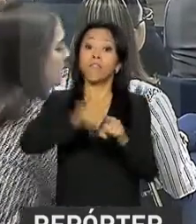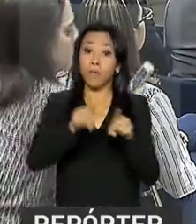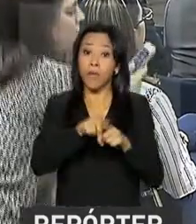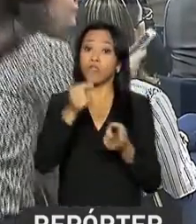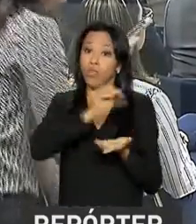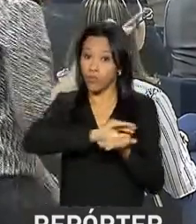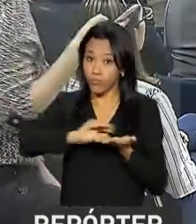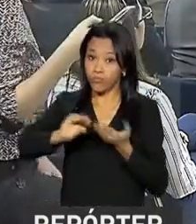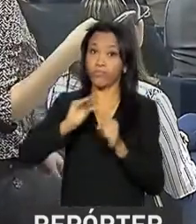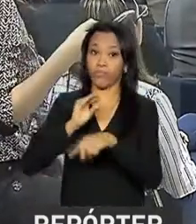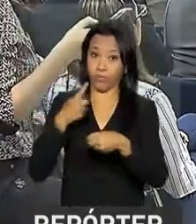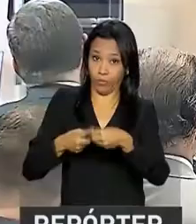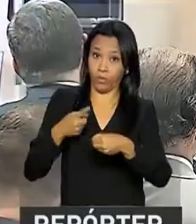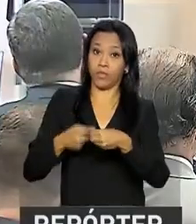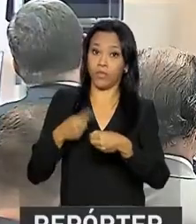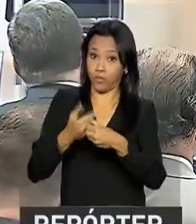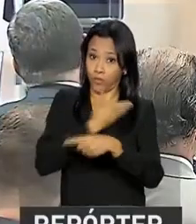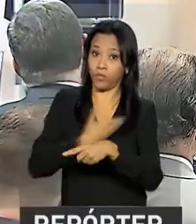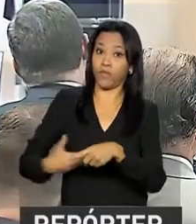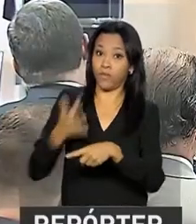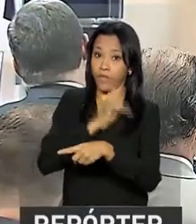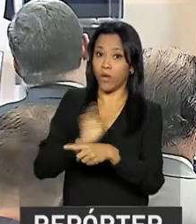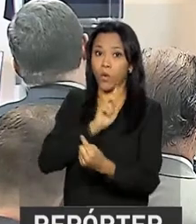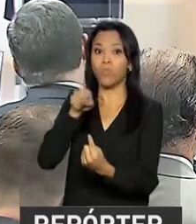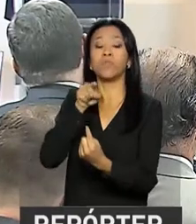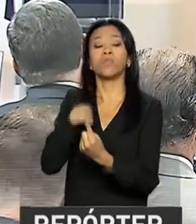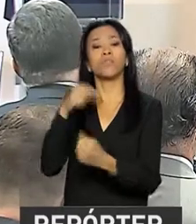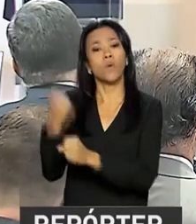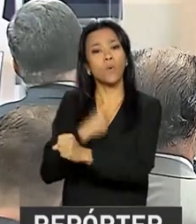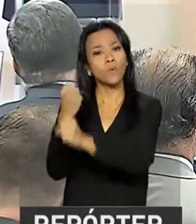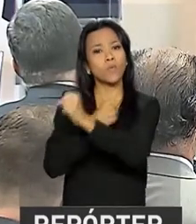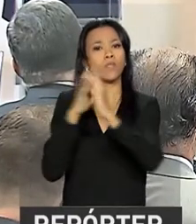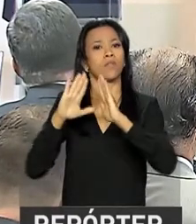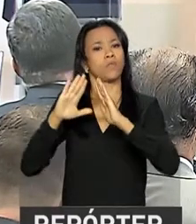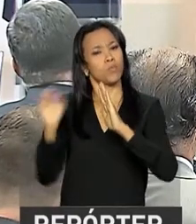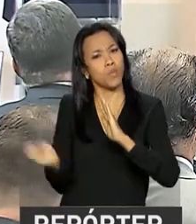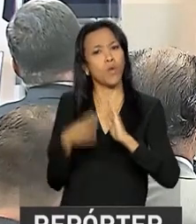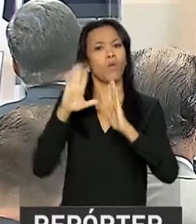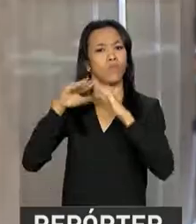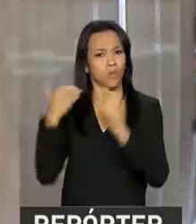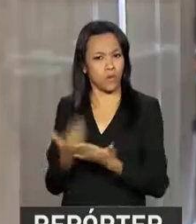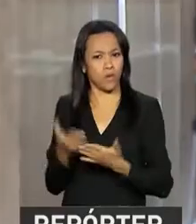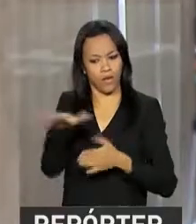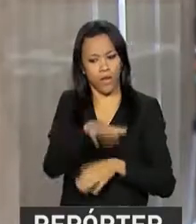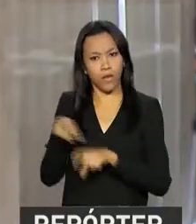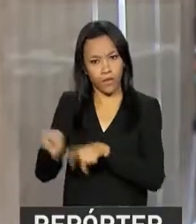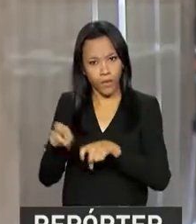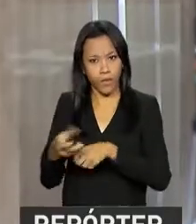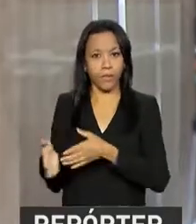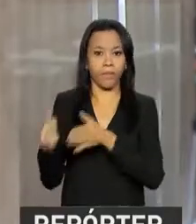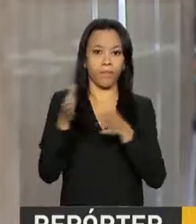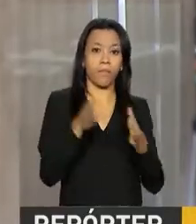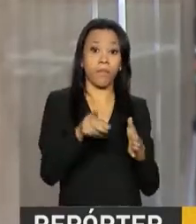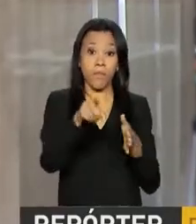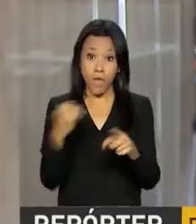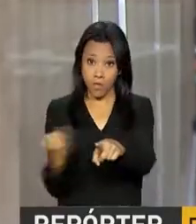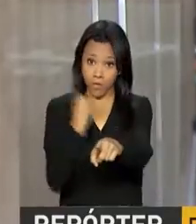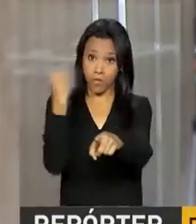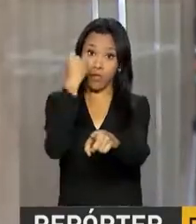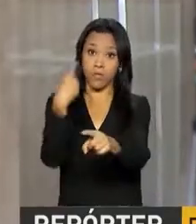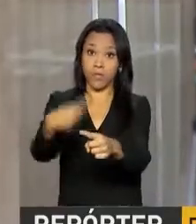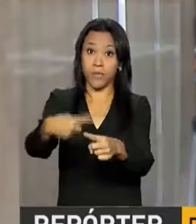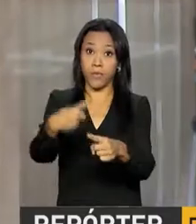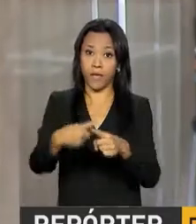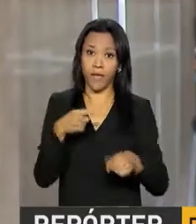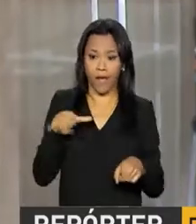com recursos do governo federal para a construção de uma nova escola na área rural. É muito importante porque a